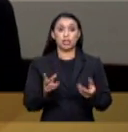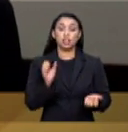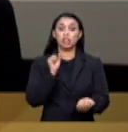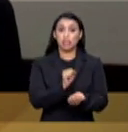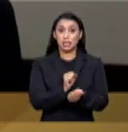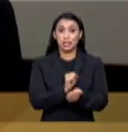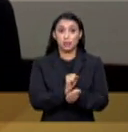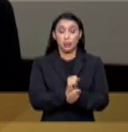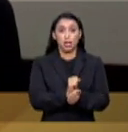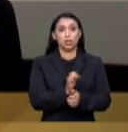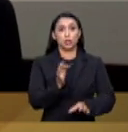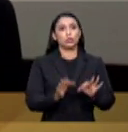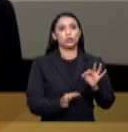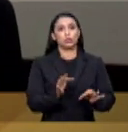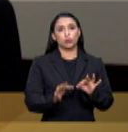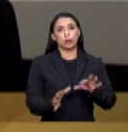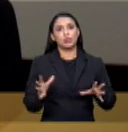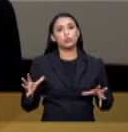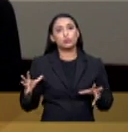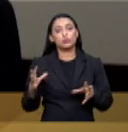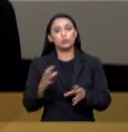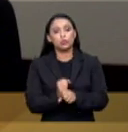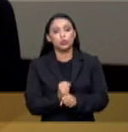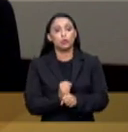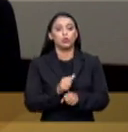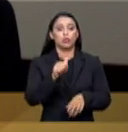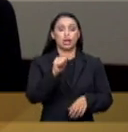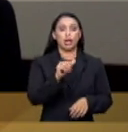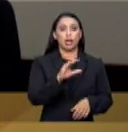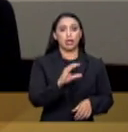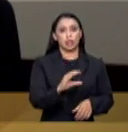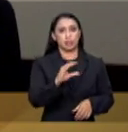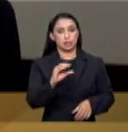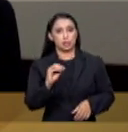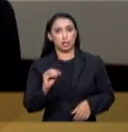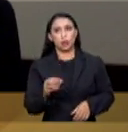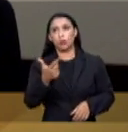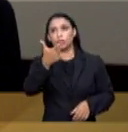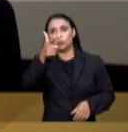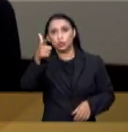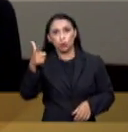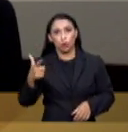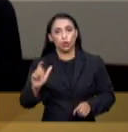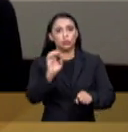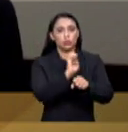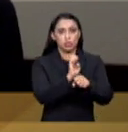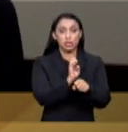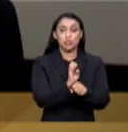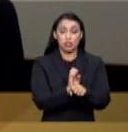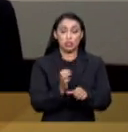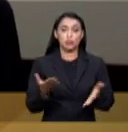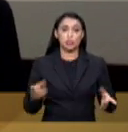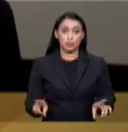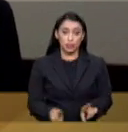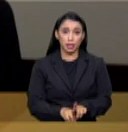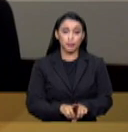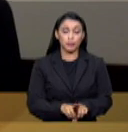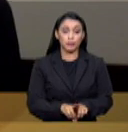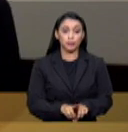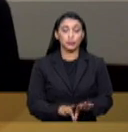julgamento conjunto das demais ações cíveis originárias que interessam aos mais diversos estados da federação, e, por